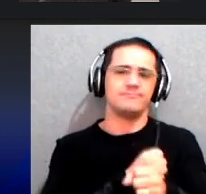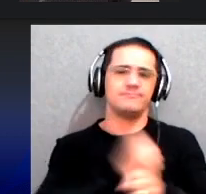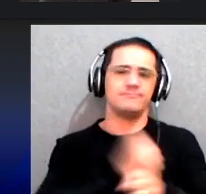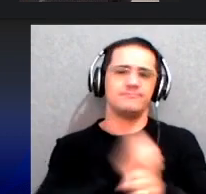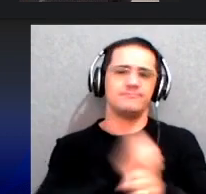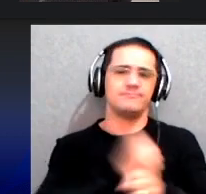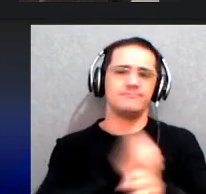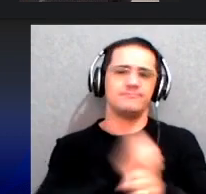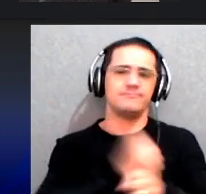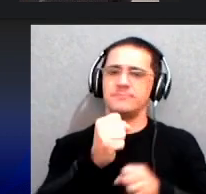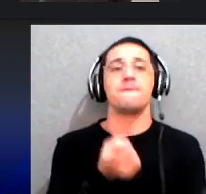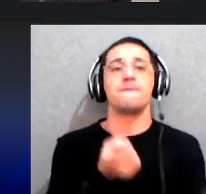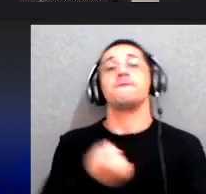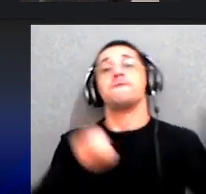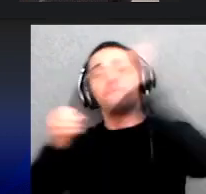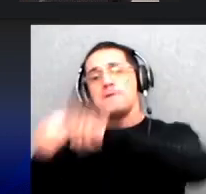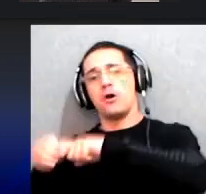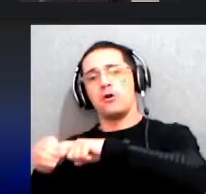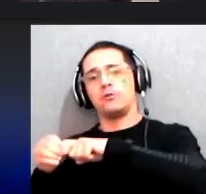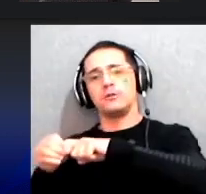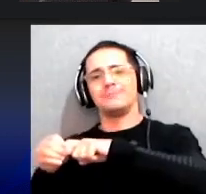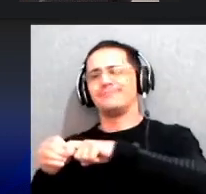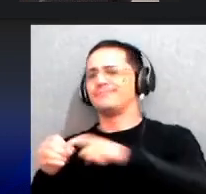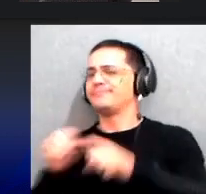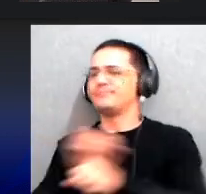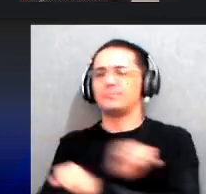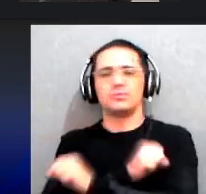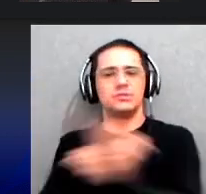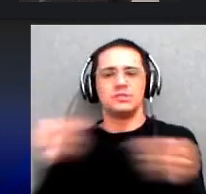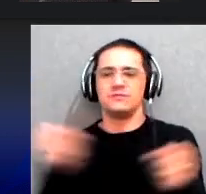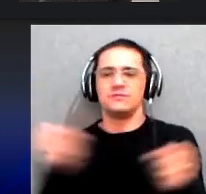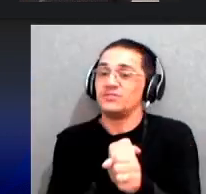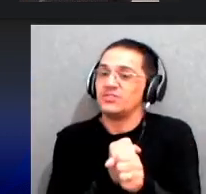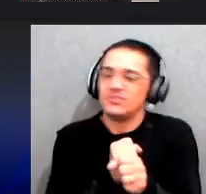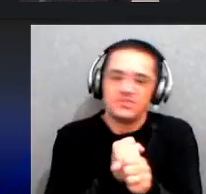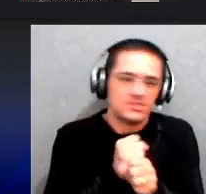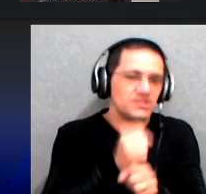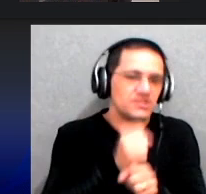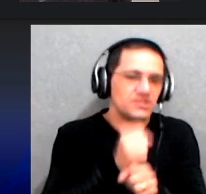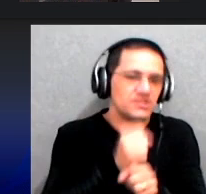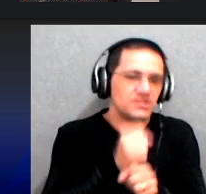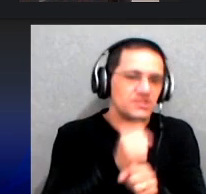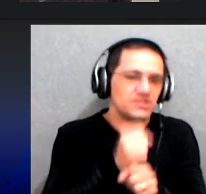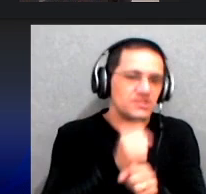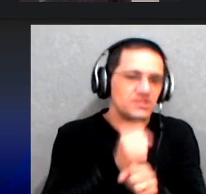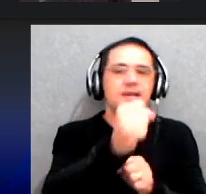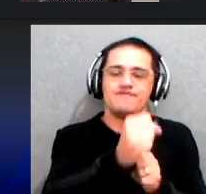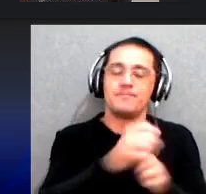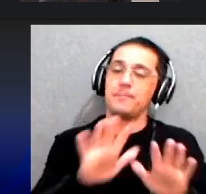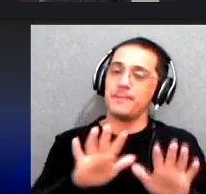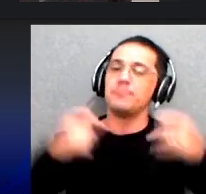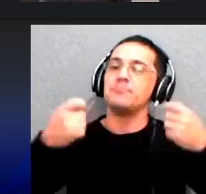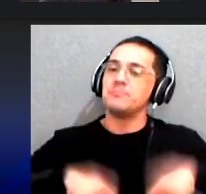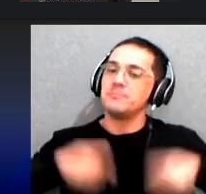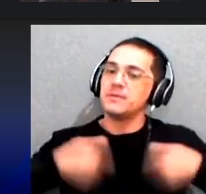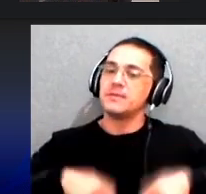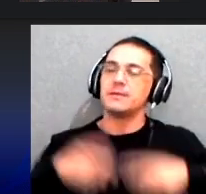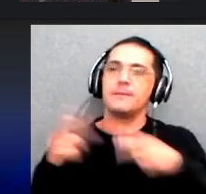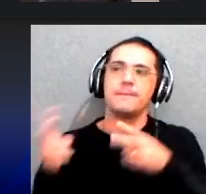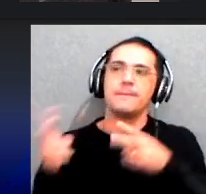irreversibilidade neste tema, mas nós precisamos conceber e perceber que esta